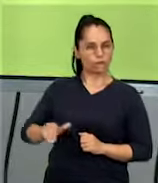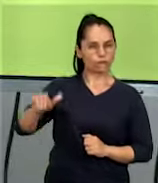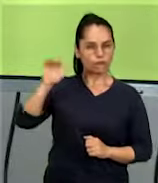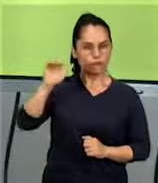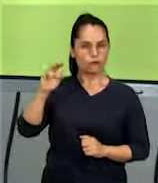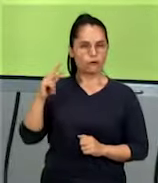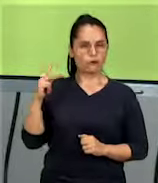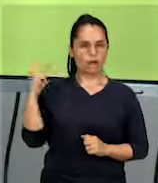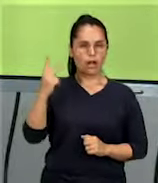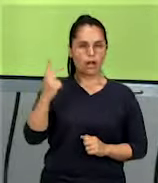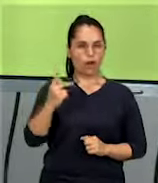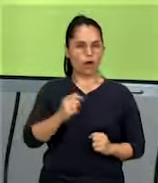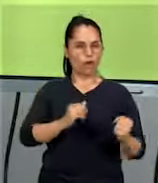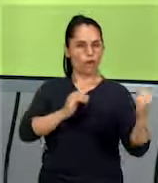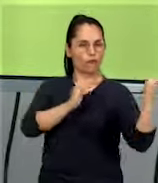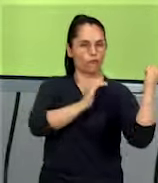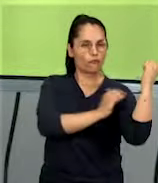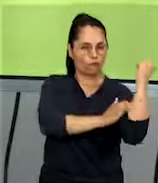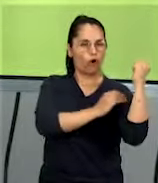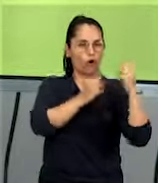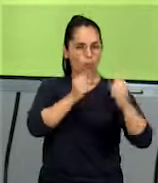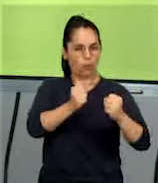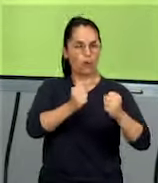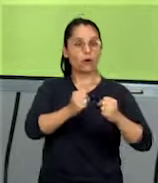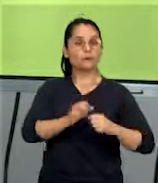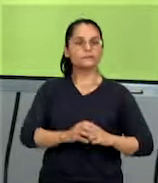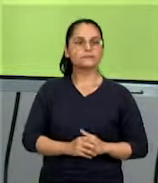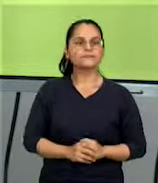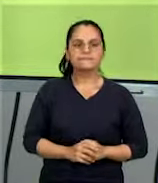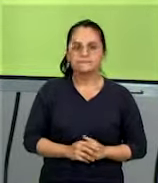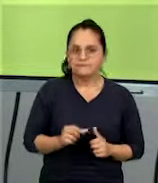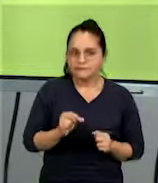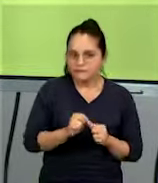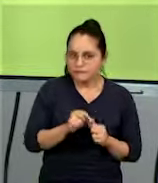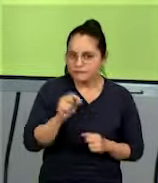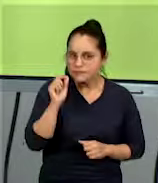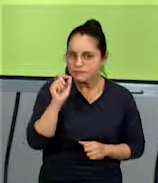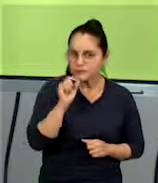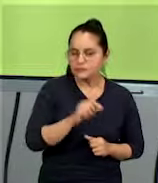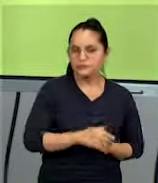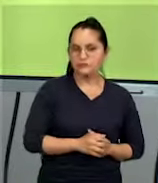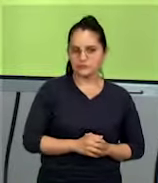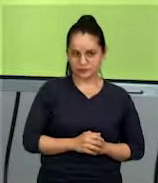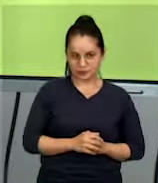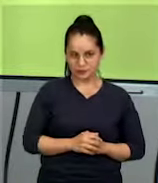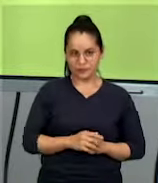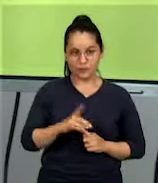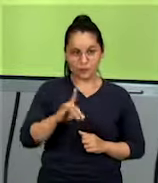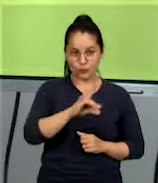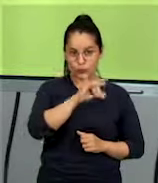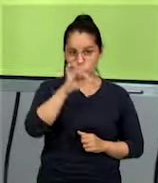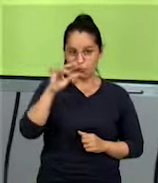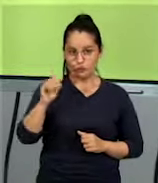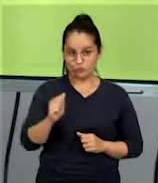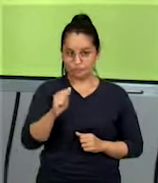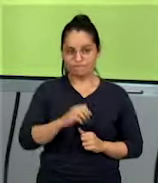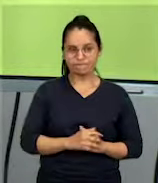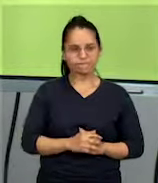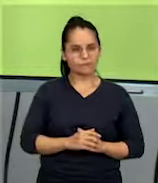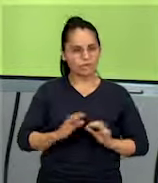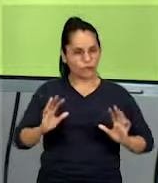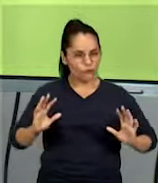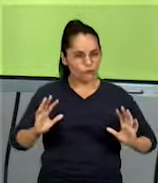ele é forte, que ele pode ser um guerreiro, o que ele faz? Em um determinado dia, durante